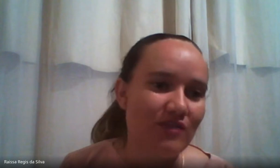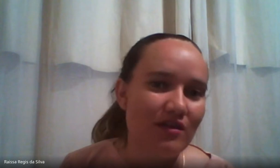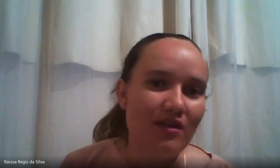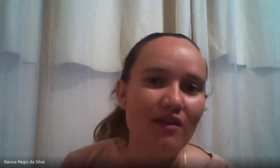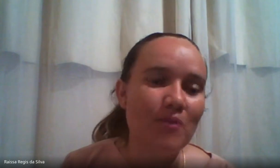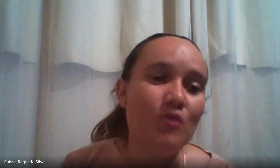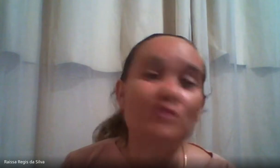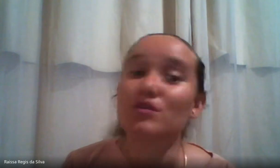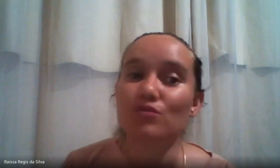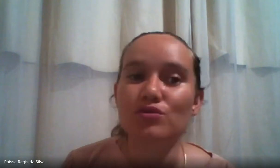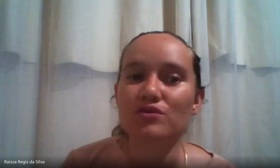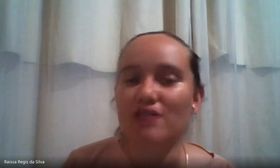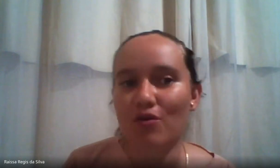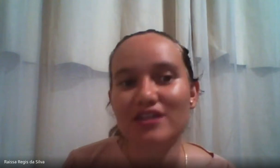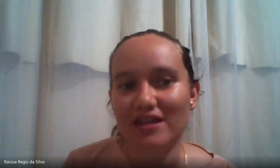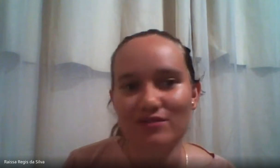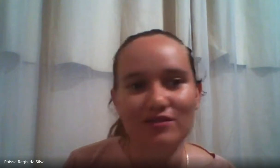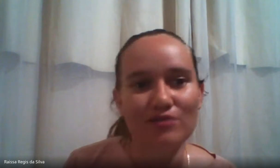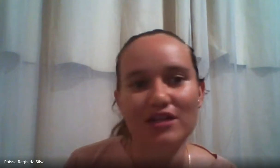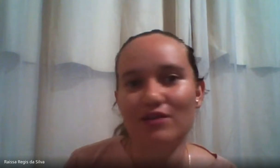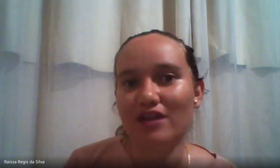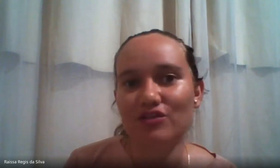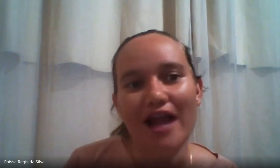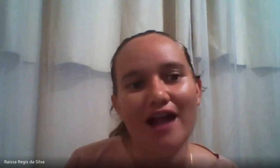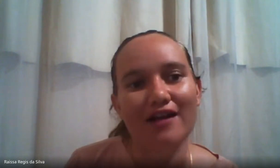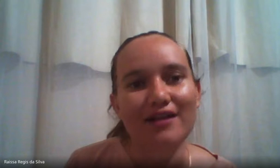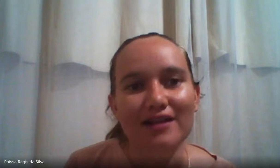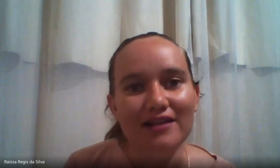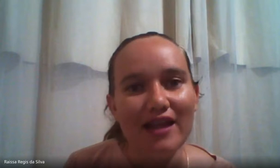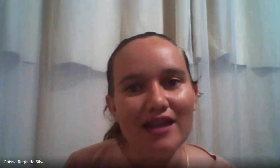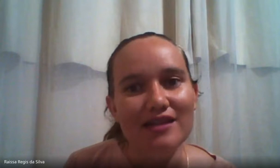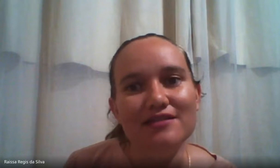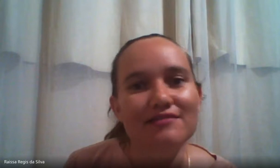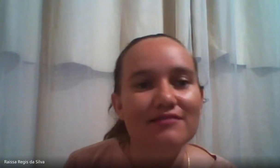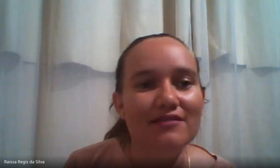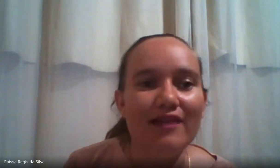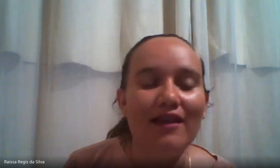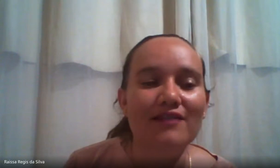teve aqui poucos minutos e alguns sinais vocês conseguiram identificar. Na